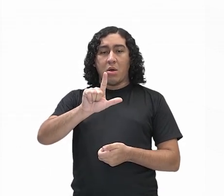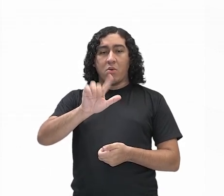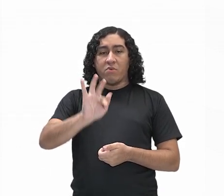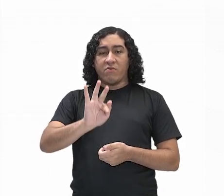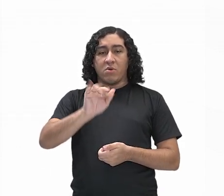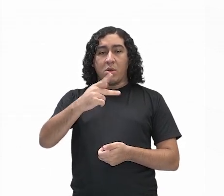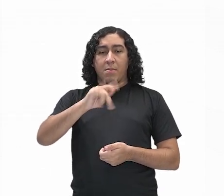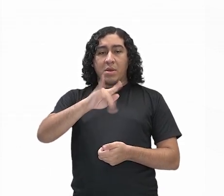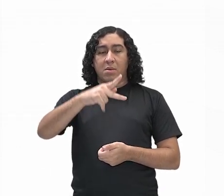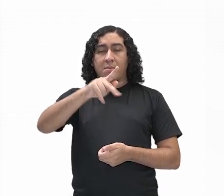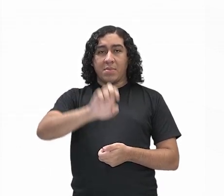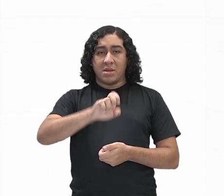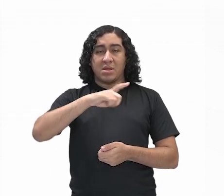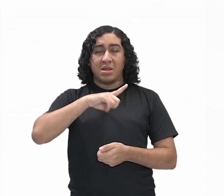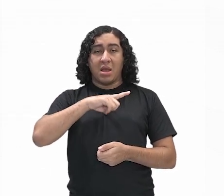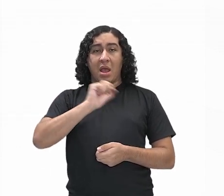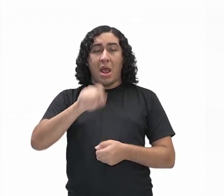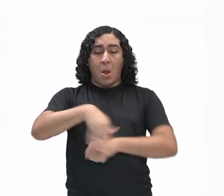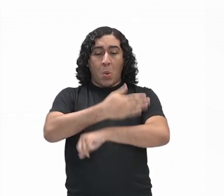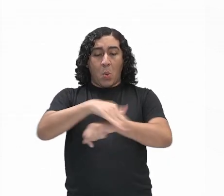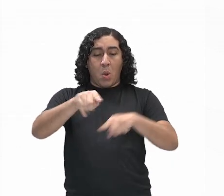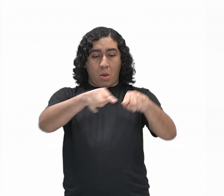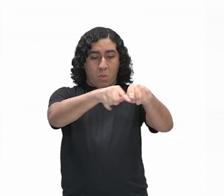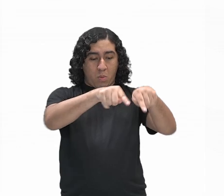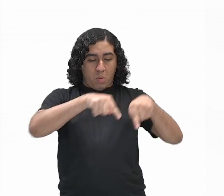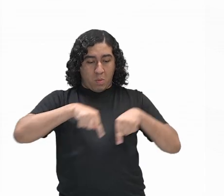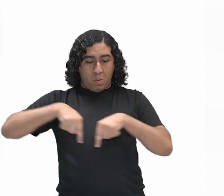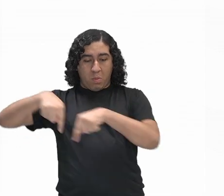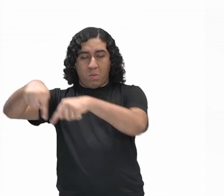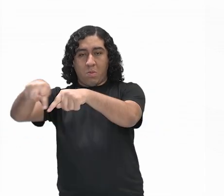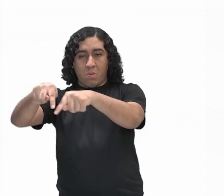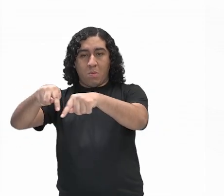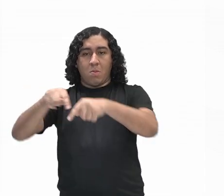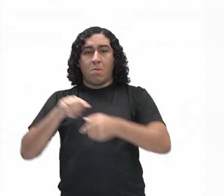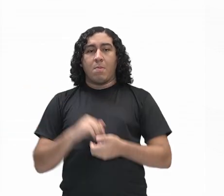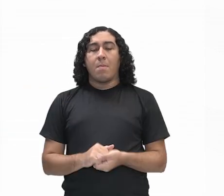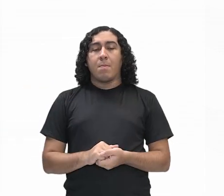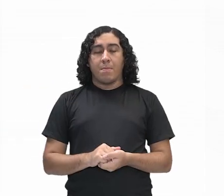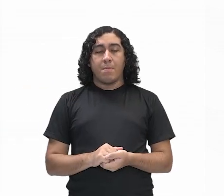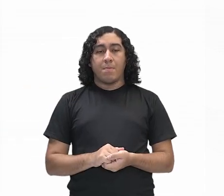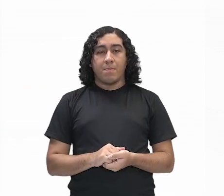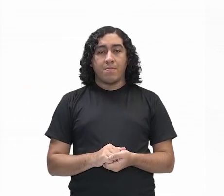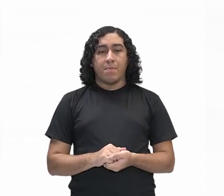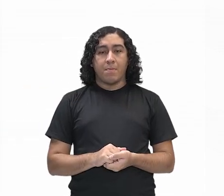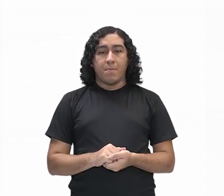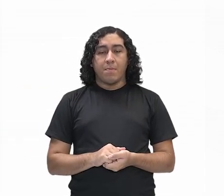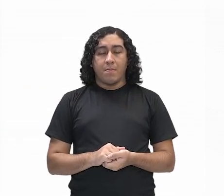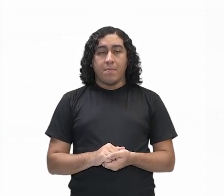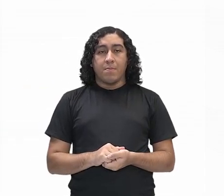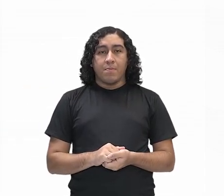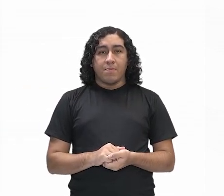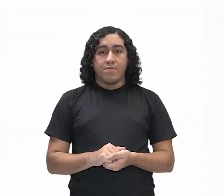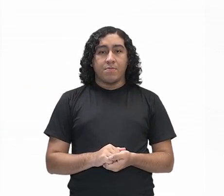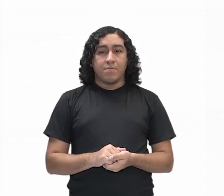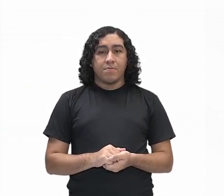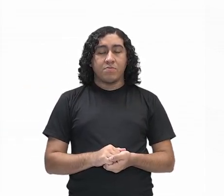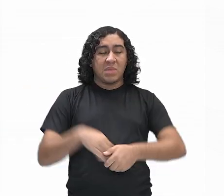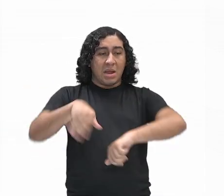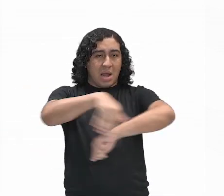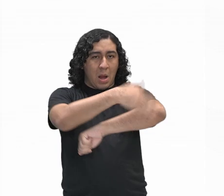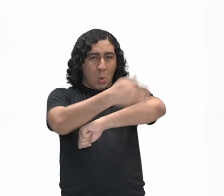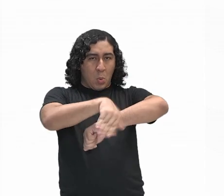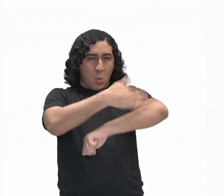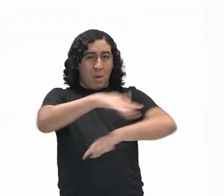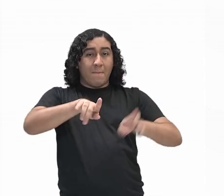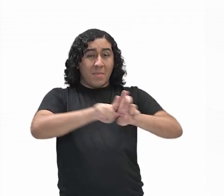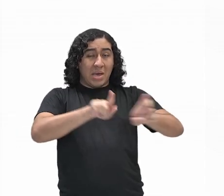duas formas de competição do skate como modalidade esportiva é esse daí. A street, onde o praticante ele tem que